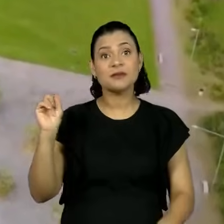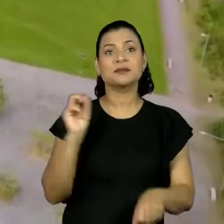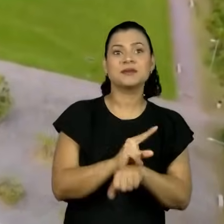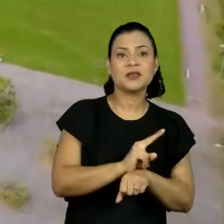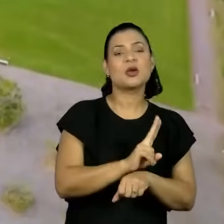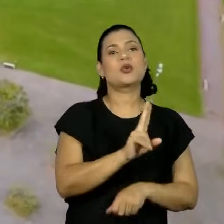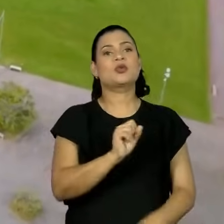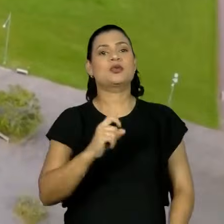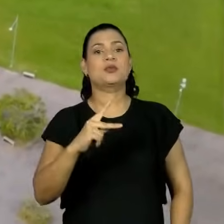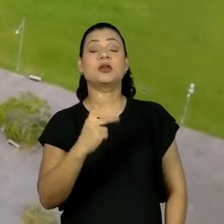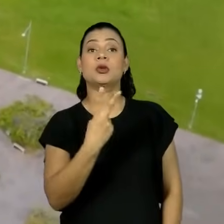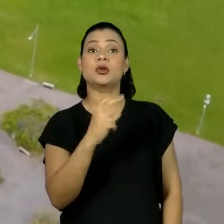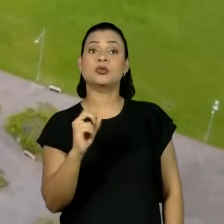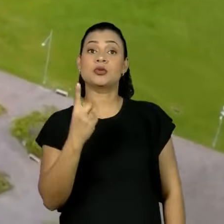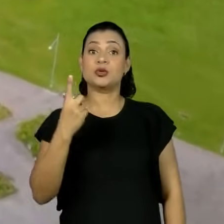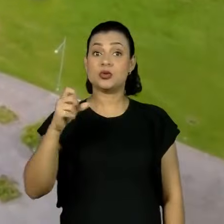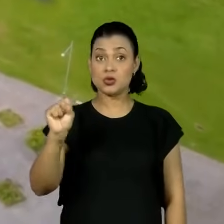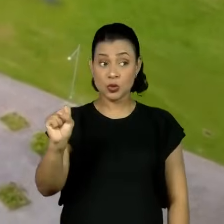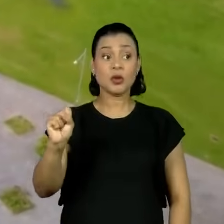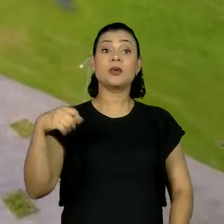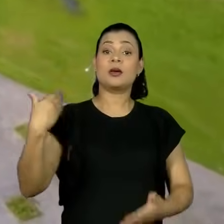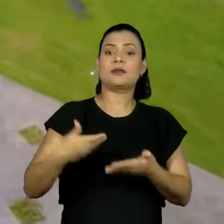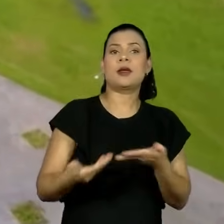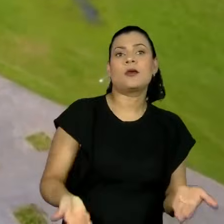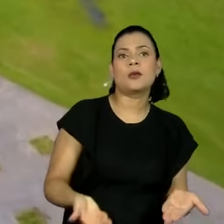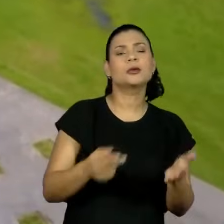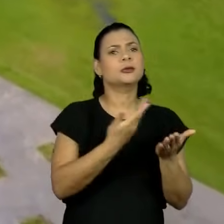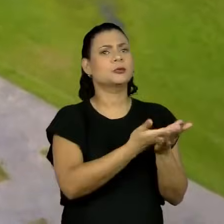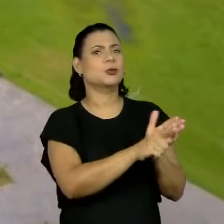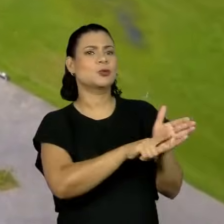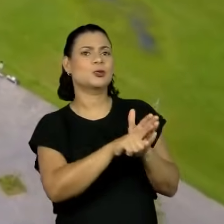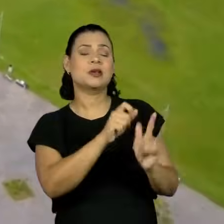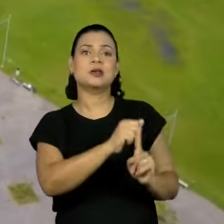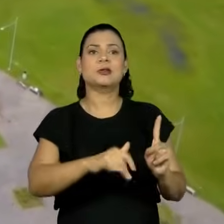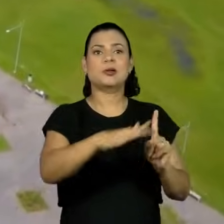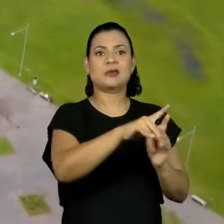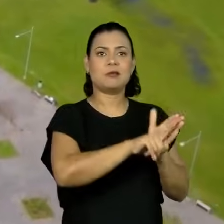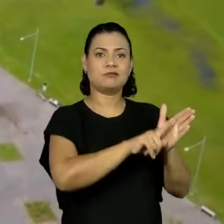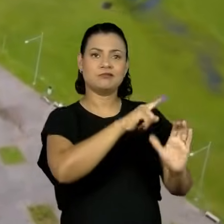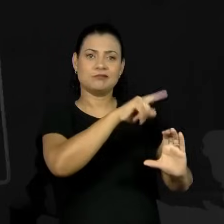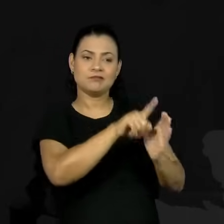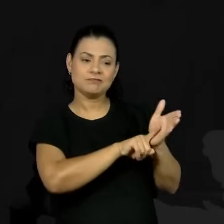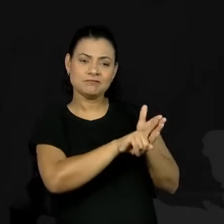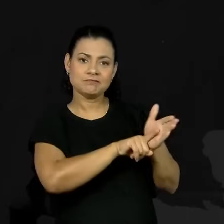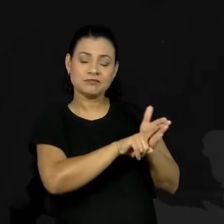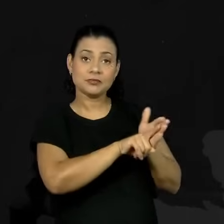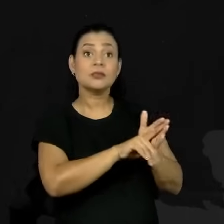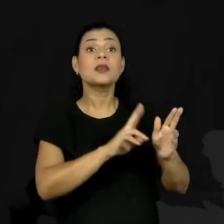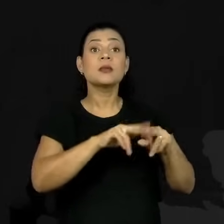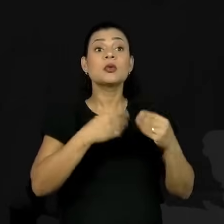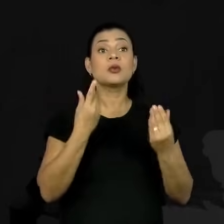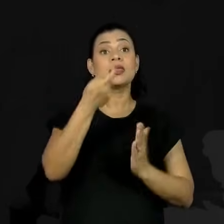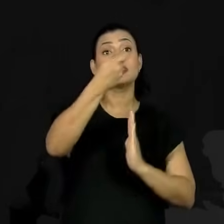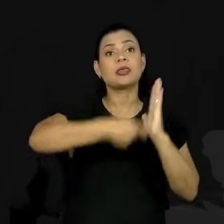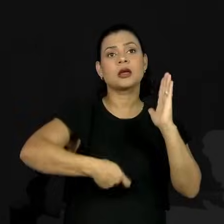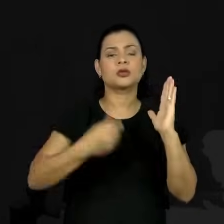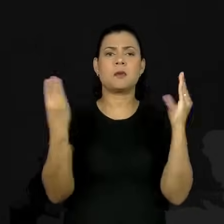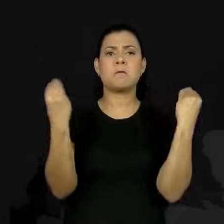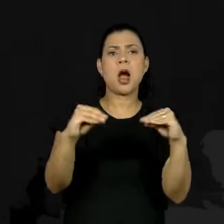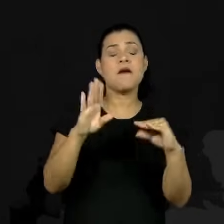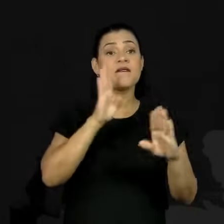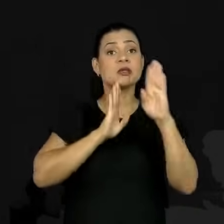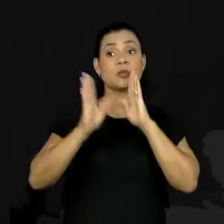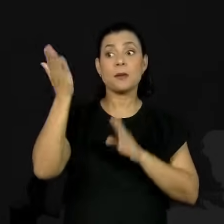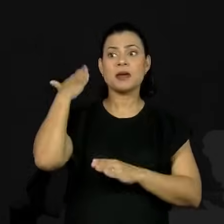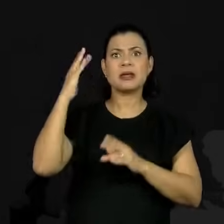na USP em 2018, estou lá desde então cursando Ciências Sociais. E quando eu fiz um texto no Facebook que viralizou, o pessoal me